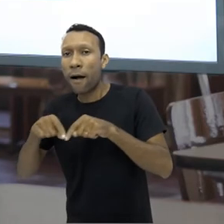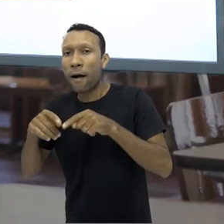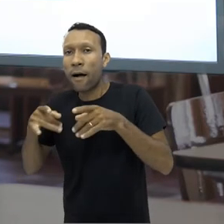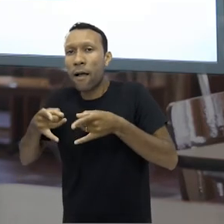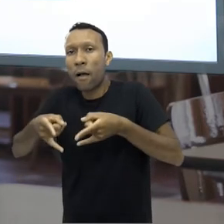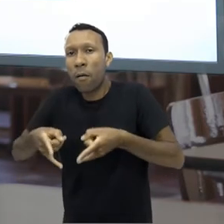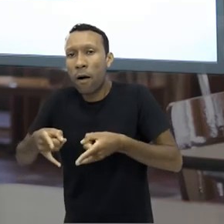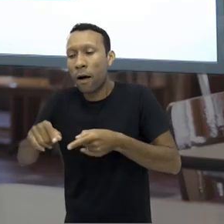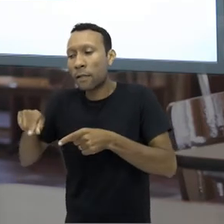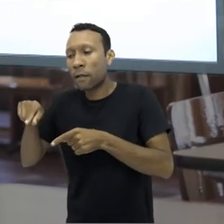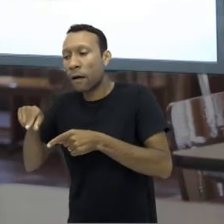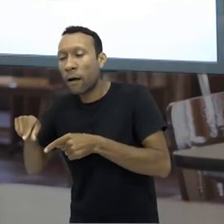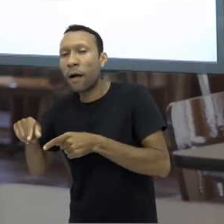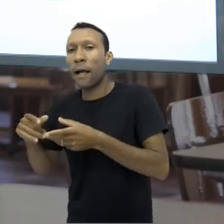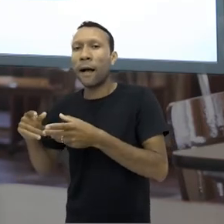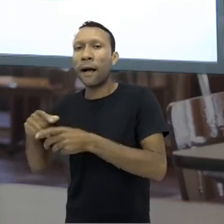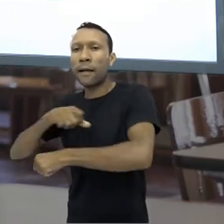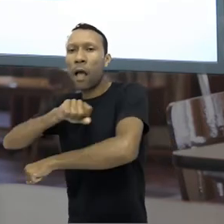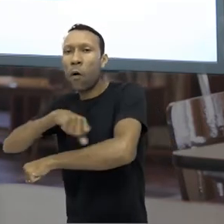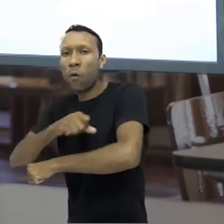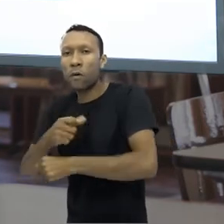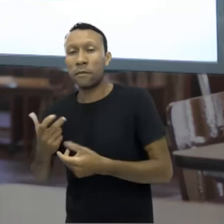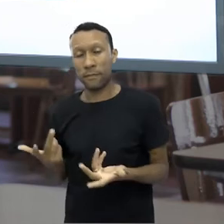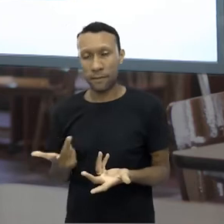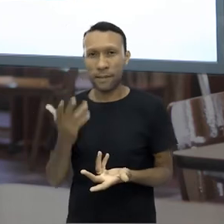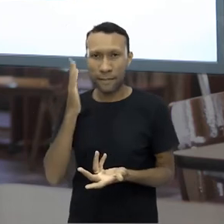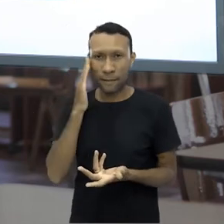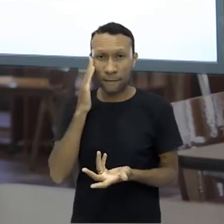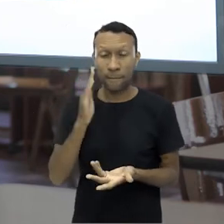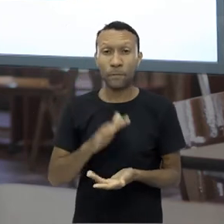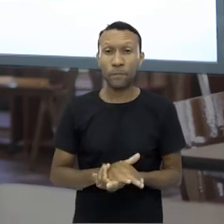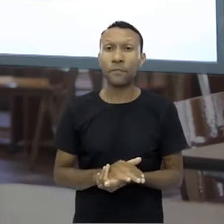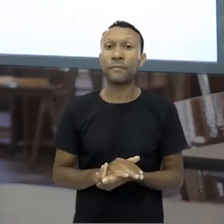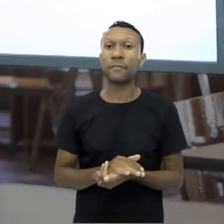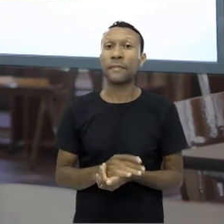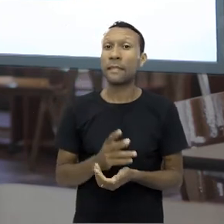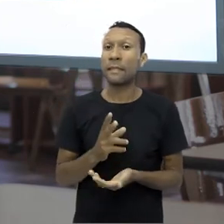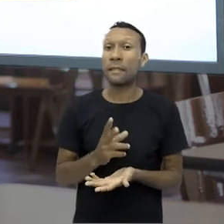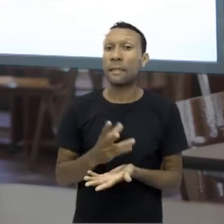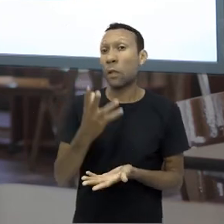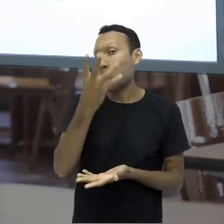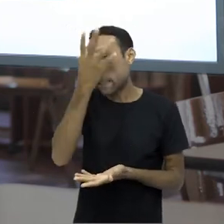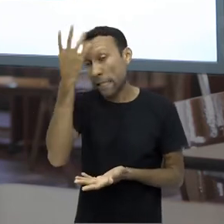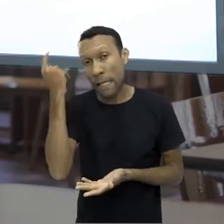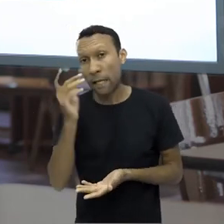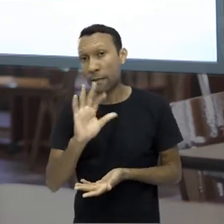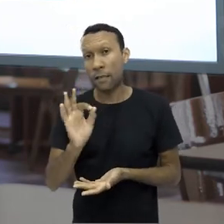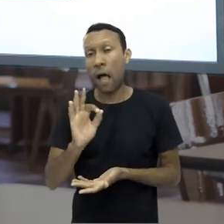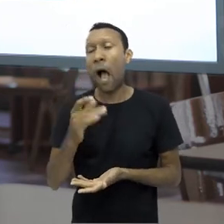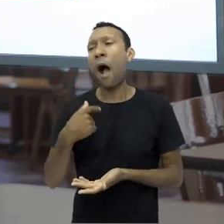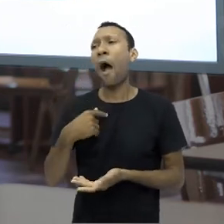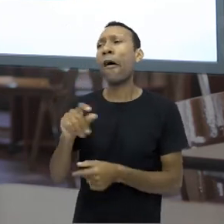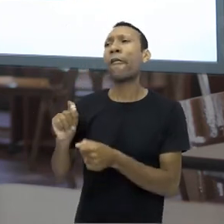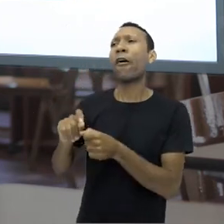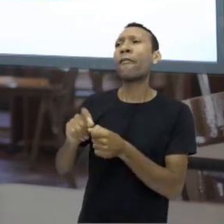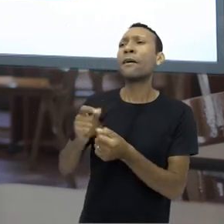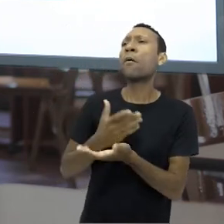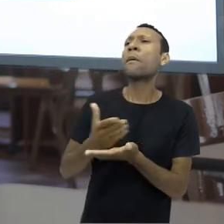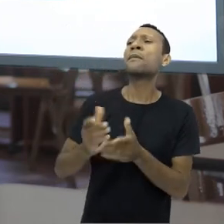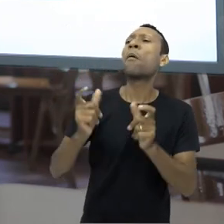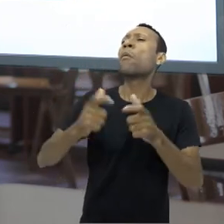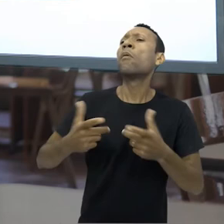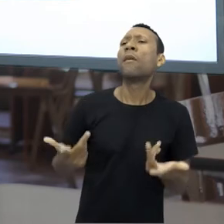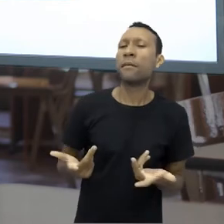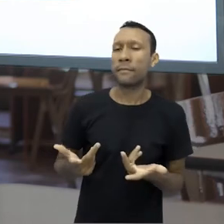esses cômodos, tá certo? E pessoal, também não esqueçam sempre... Ah, professor, vou começar a desenhar minha planta baixa. Eu começo por